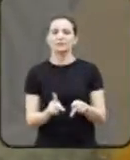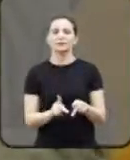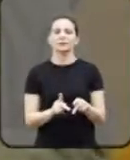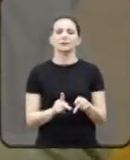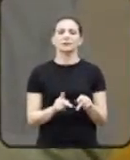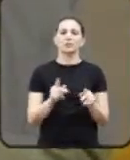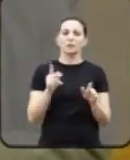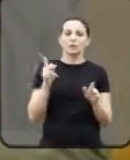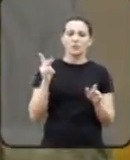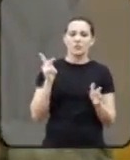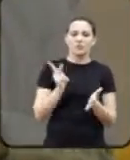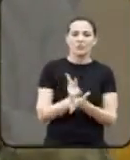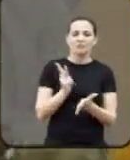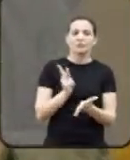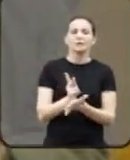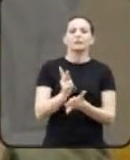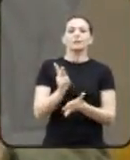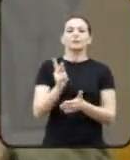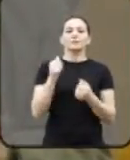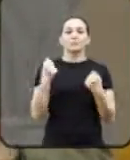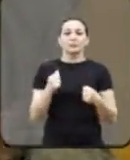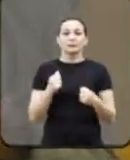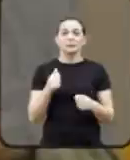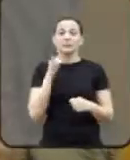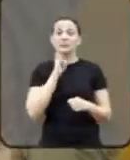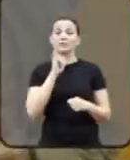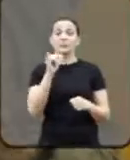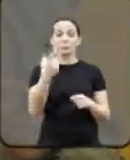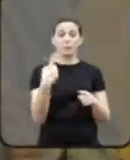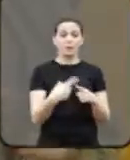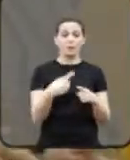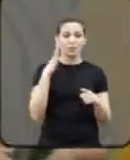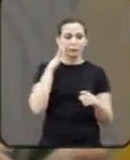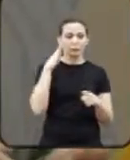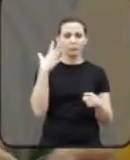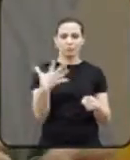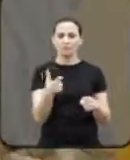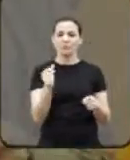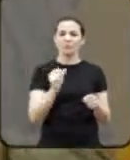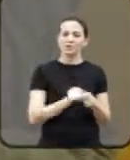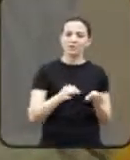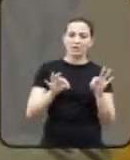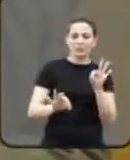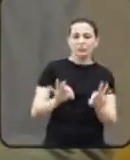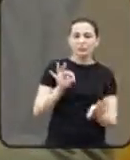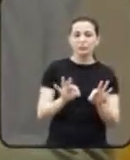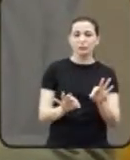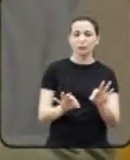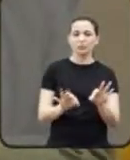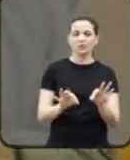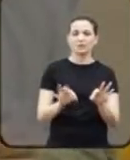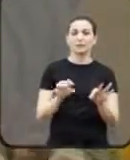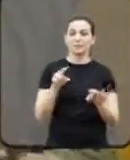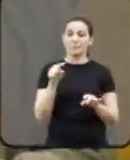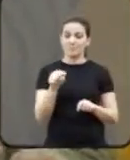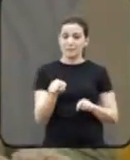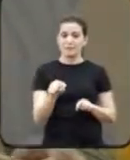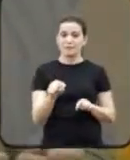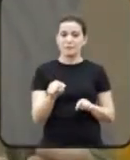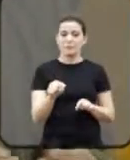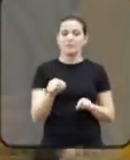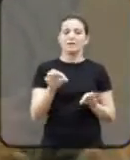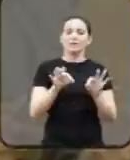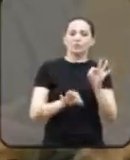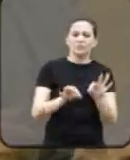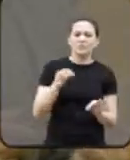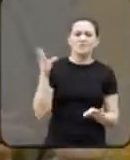isso demonstra que a população, toda vez que se revoltar contra uma situação, procurar se informar. Porque tem soluções que